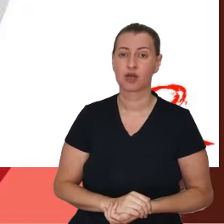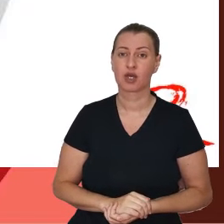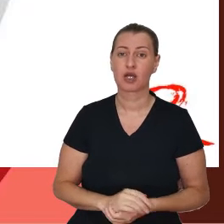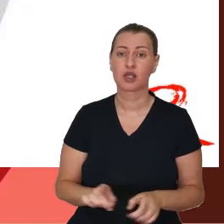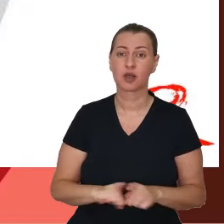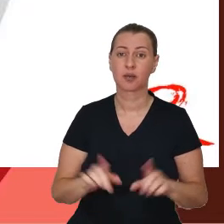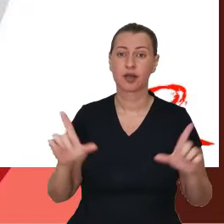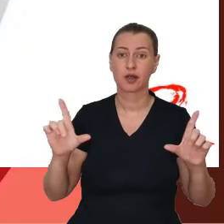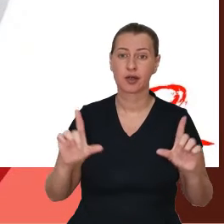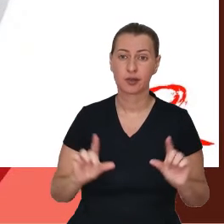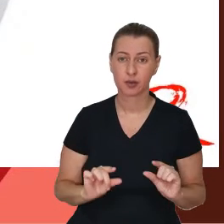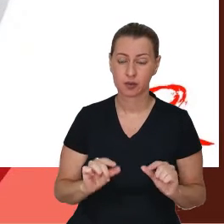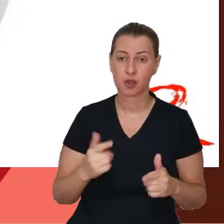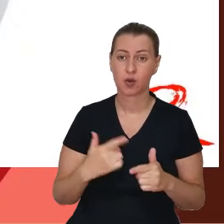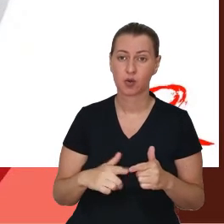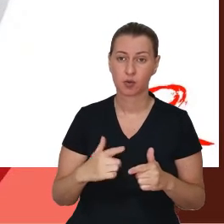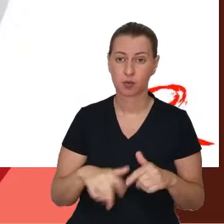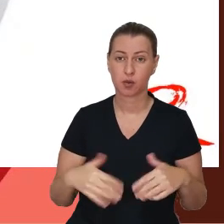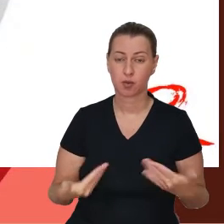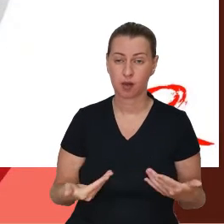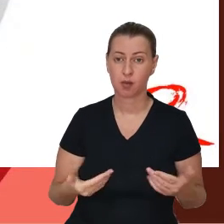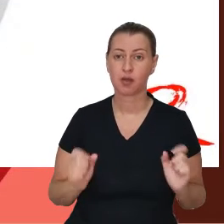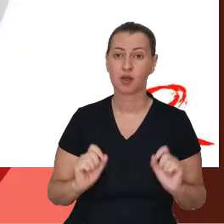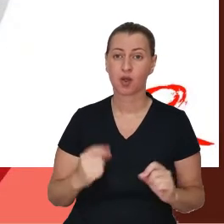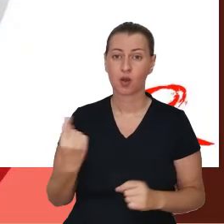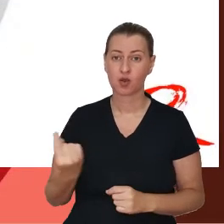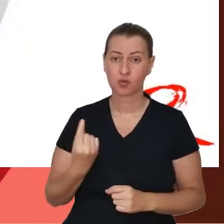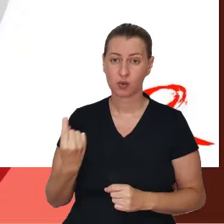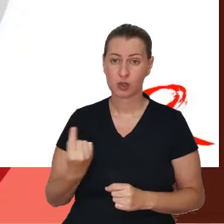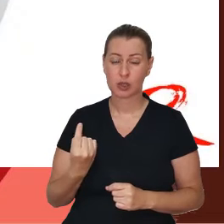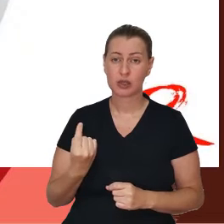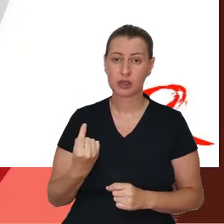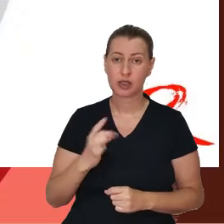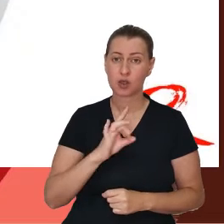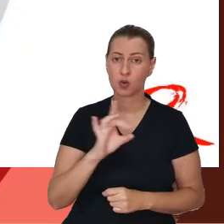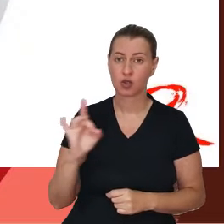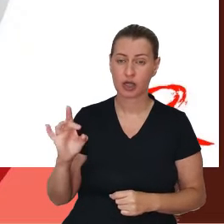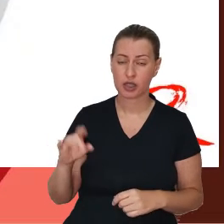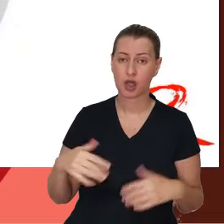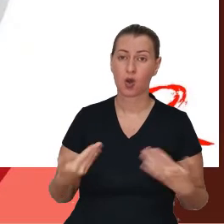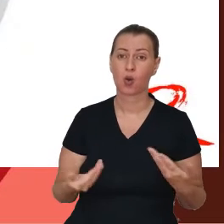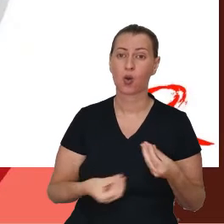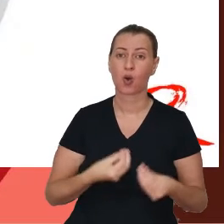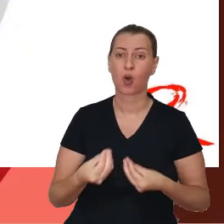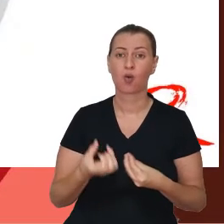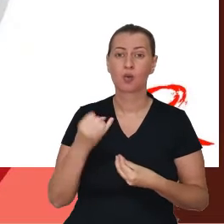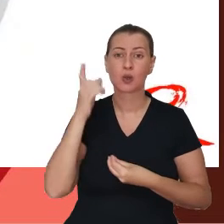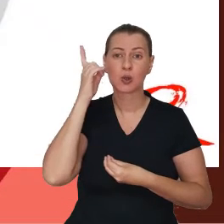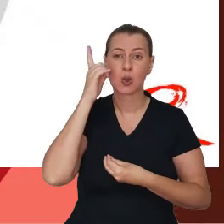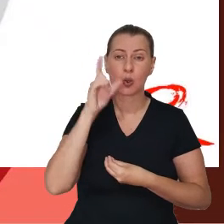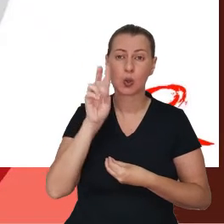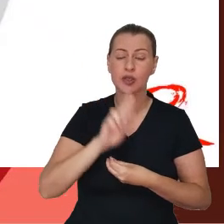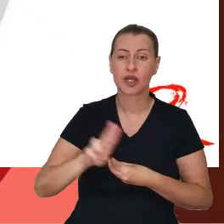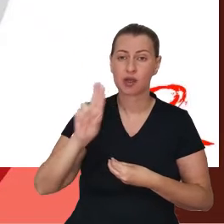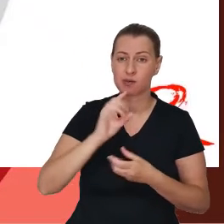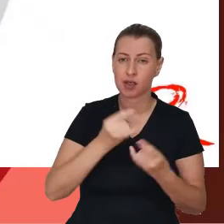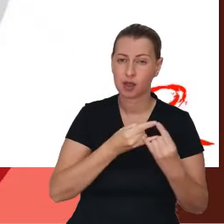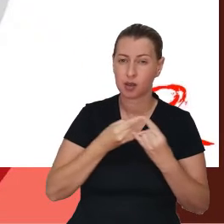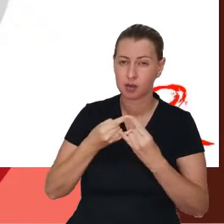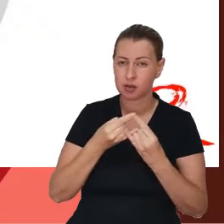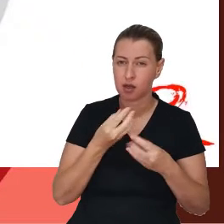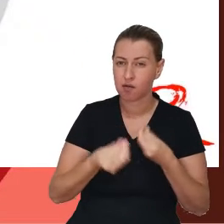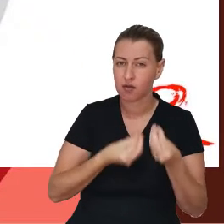Redução de danos, então a gente a individualização dos casos, né, de quando não consegue usar preservativo,